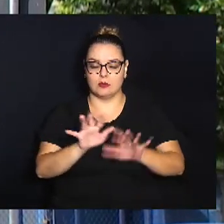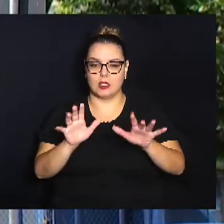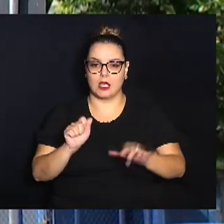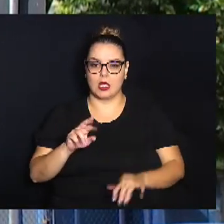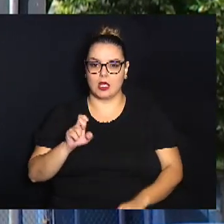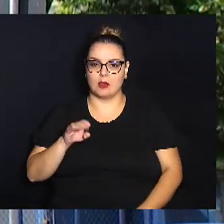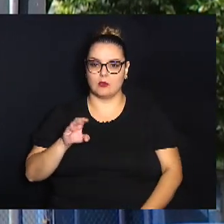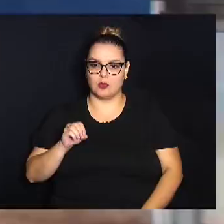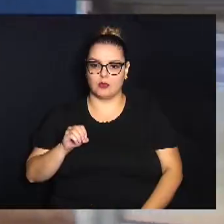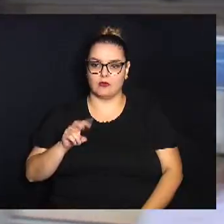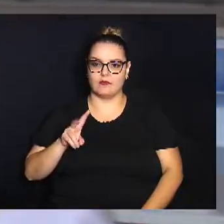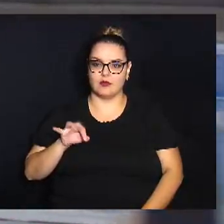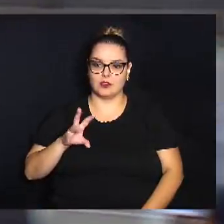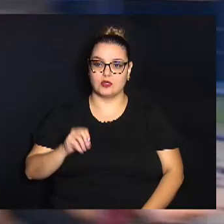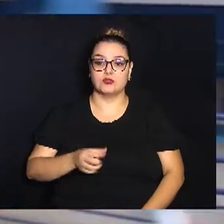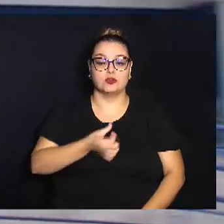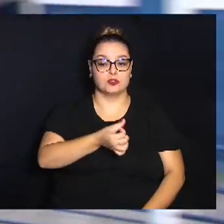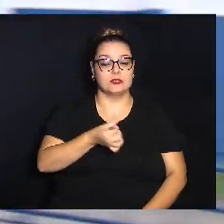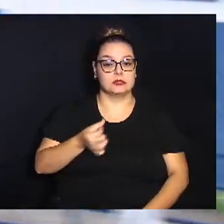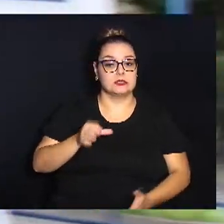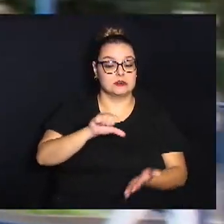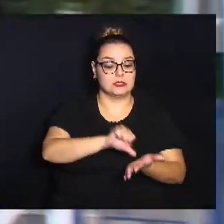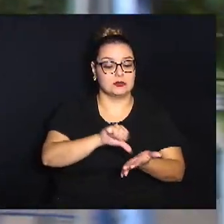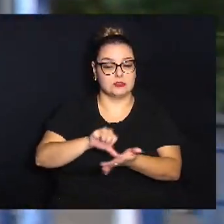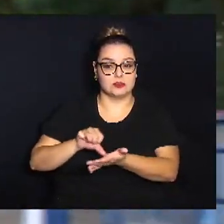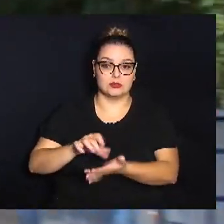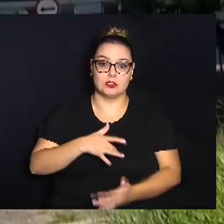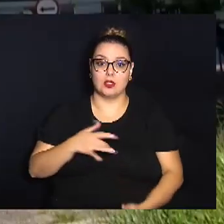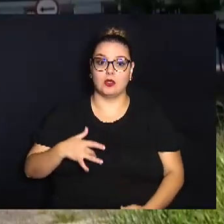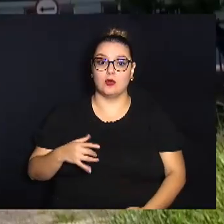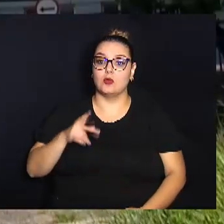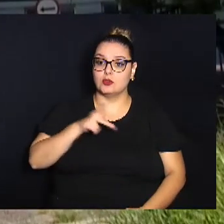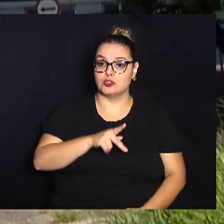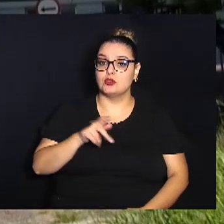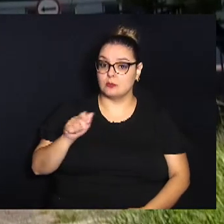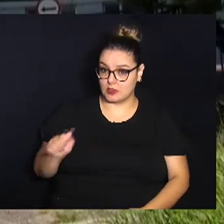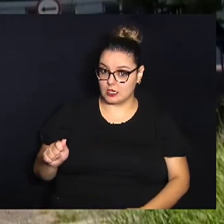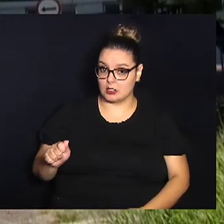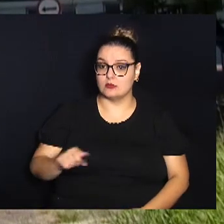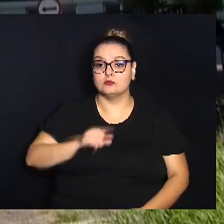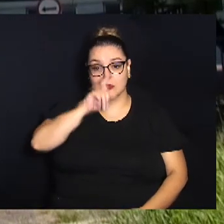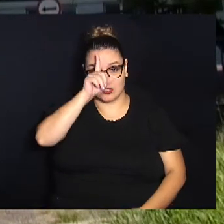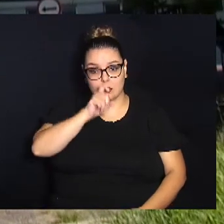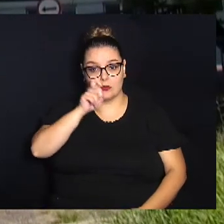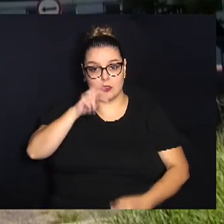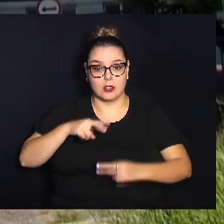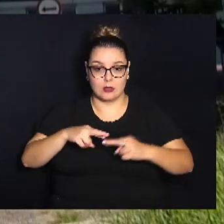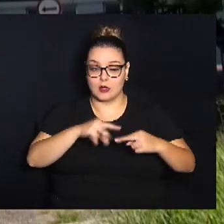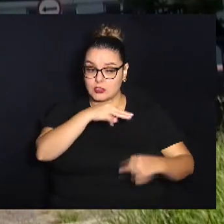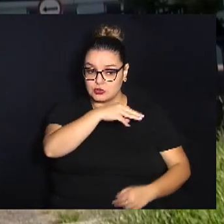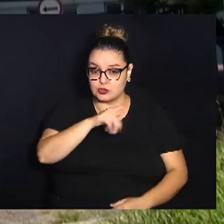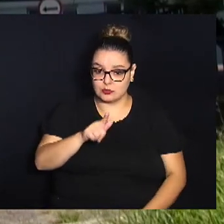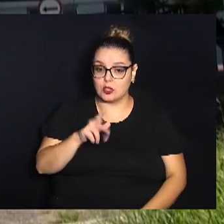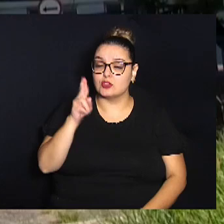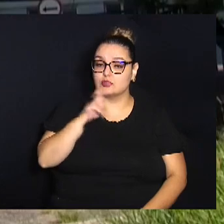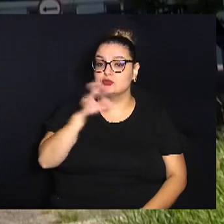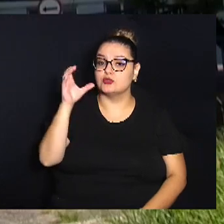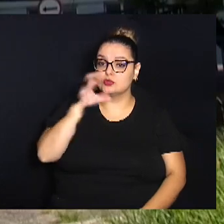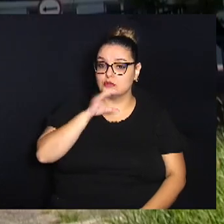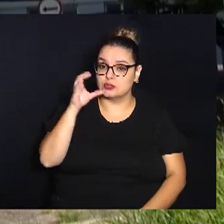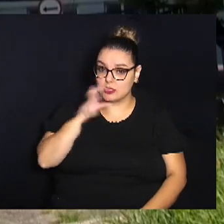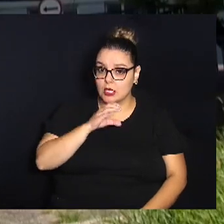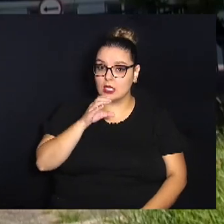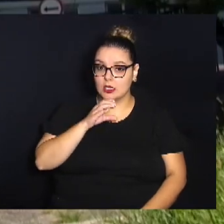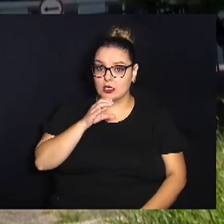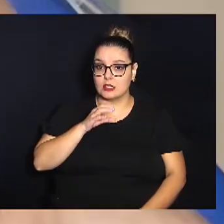centros de saúde da cidade, pelas unidades de pronto atendimento e hospitais da rede Mário Gatti de urgência,